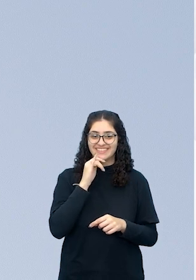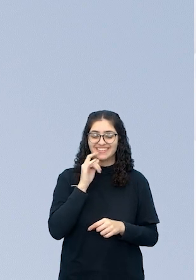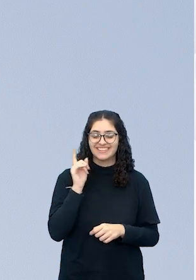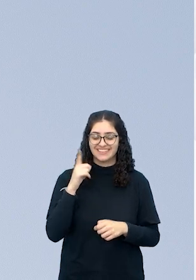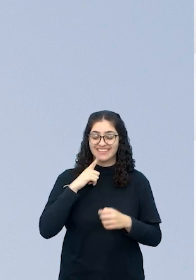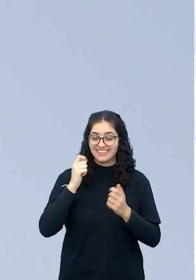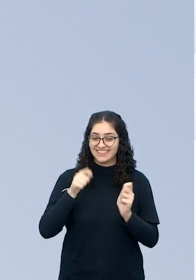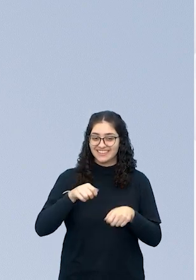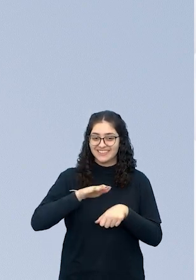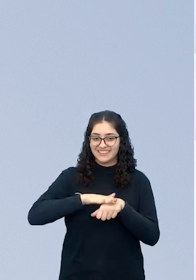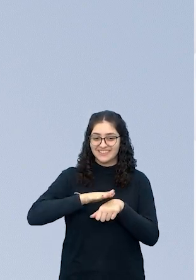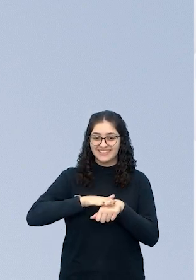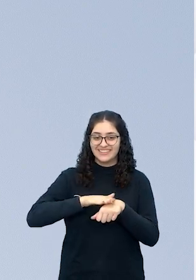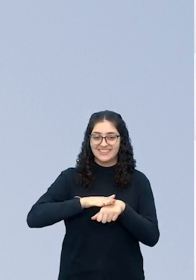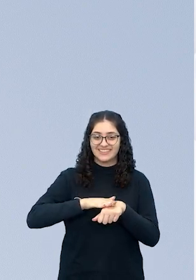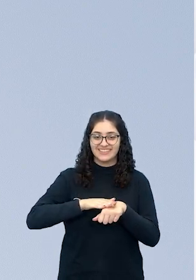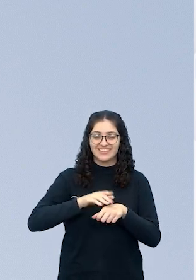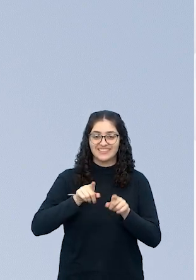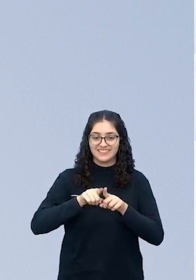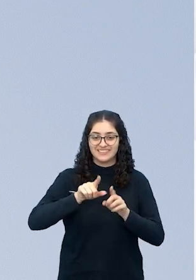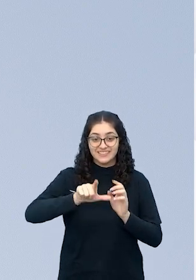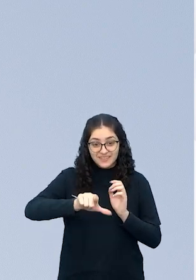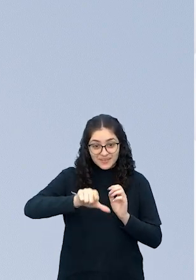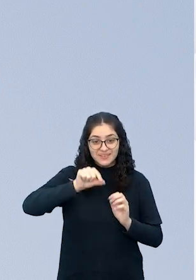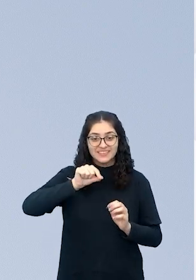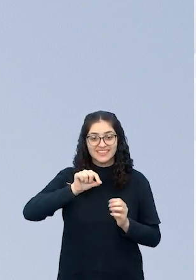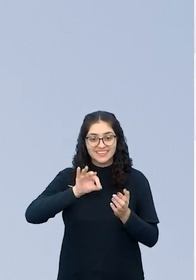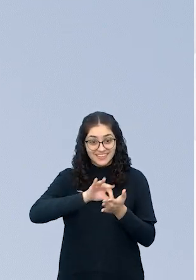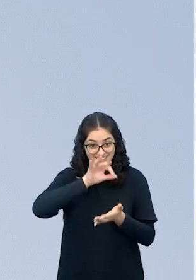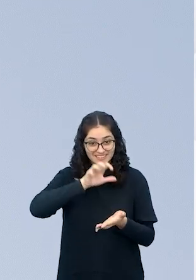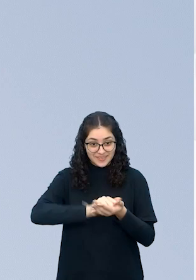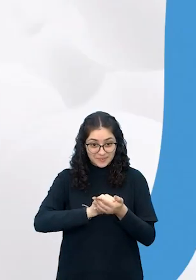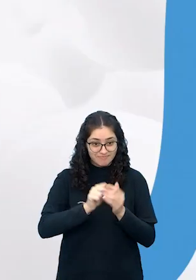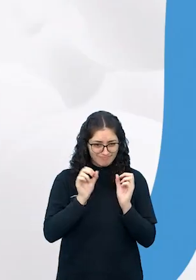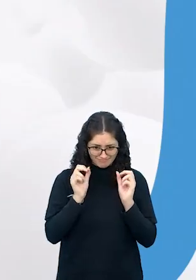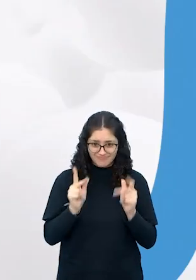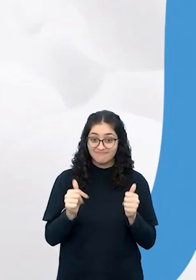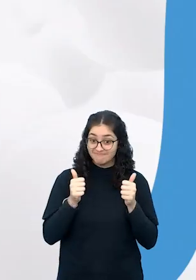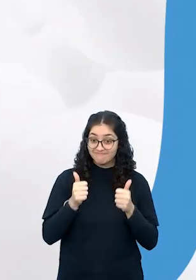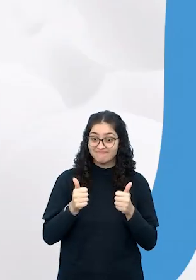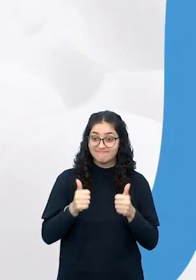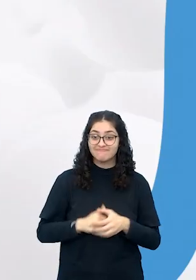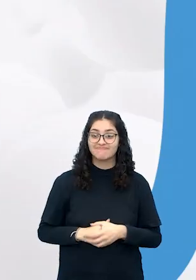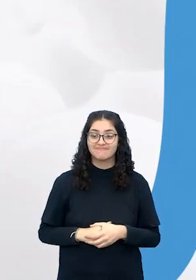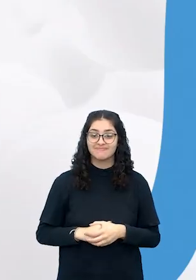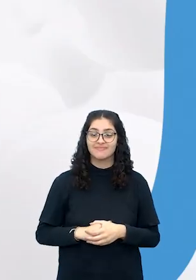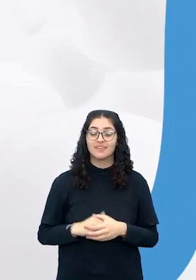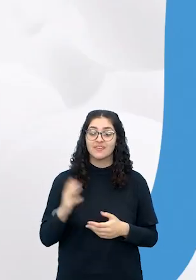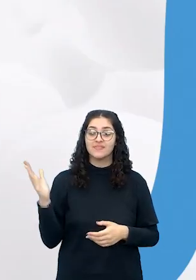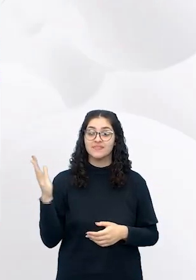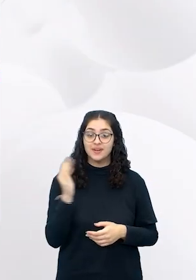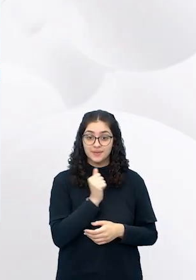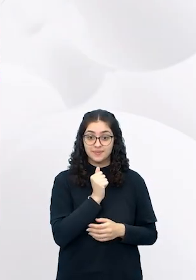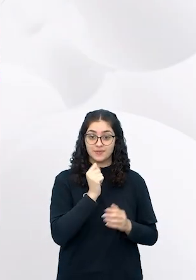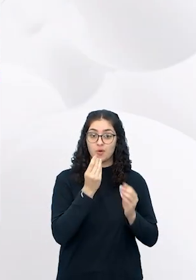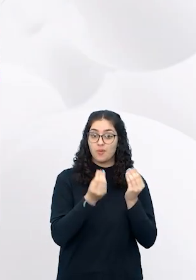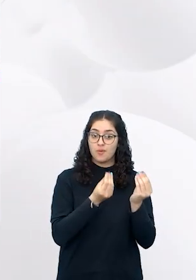vocês possam, por exemplo, optar pela inscrição, tá? Então, vamos ao passo a